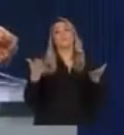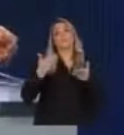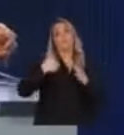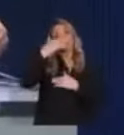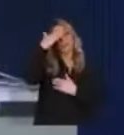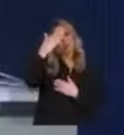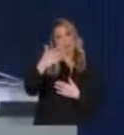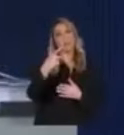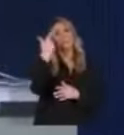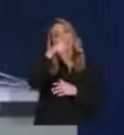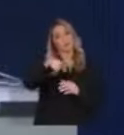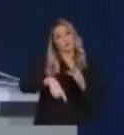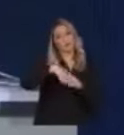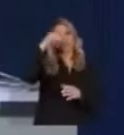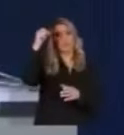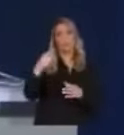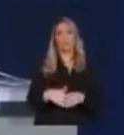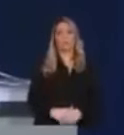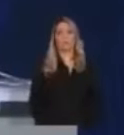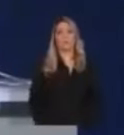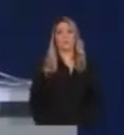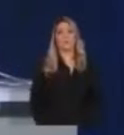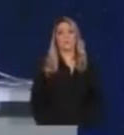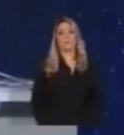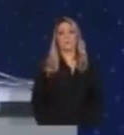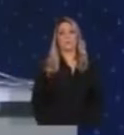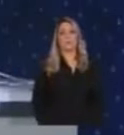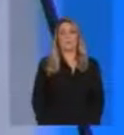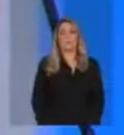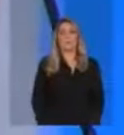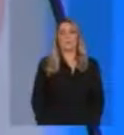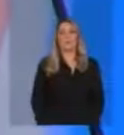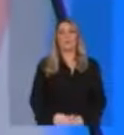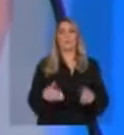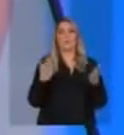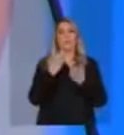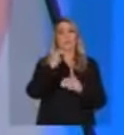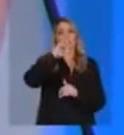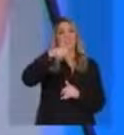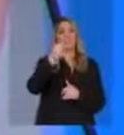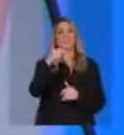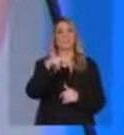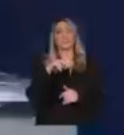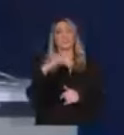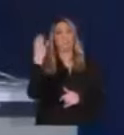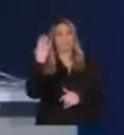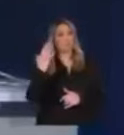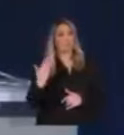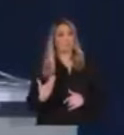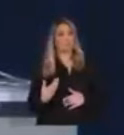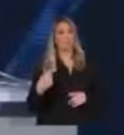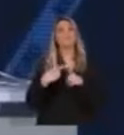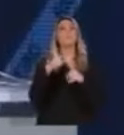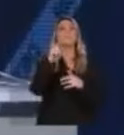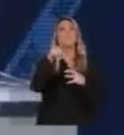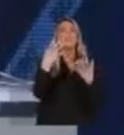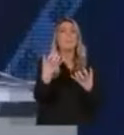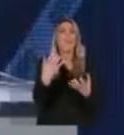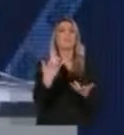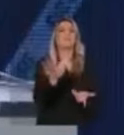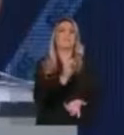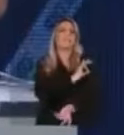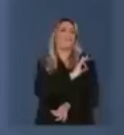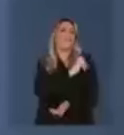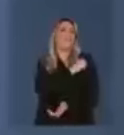um sorteio agora vamos com Jandira feg que tem um minuto para dizer porque quer ser prefeita do Rio de